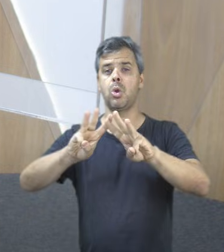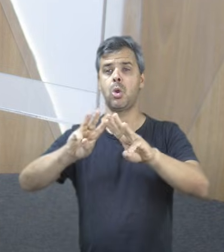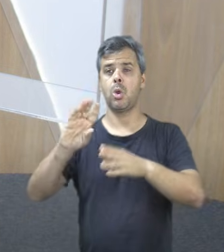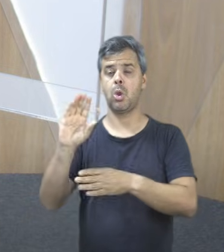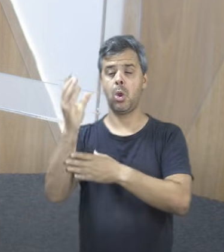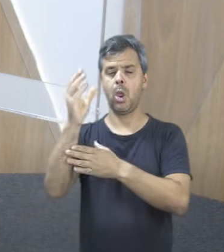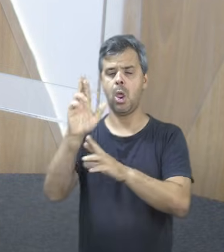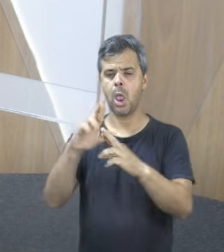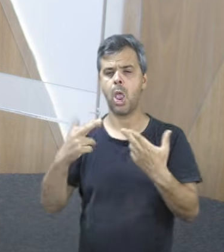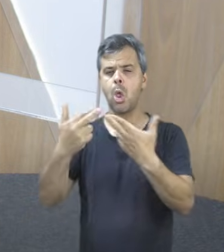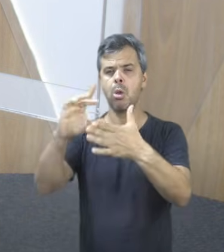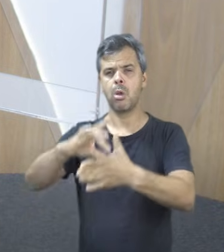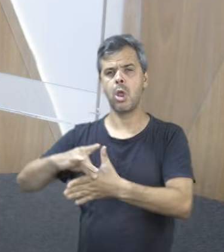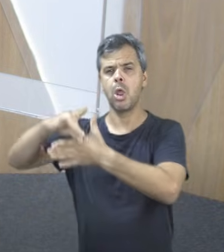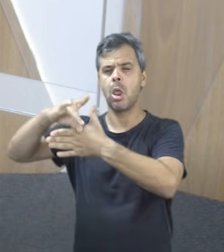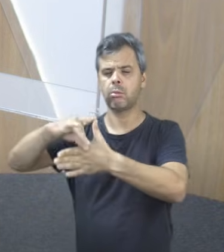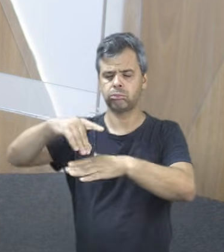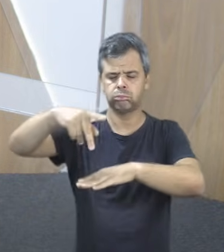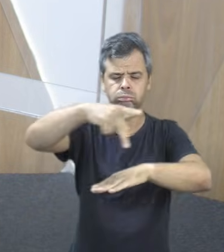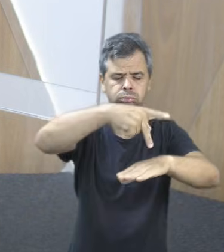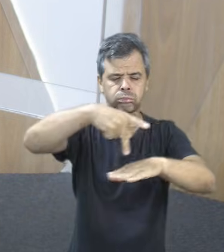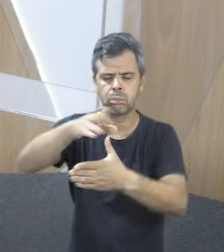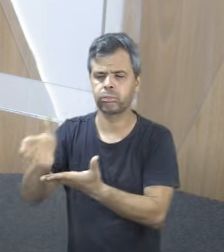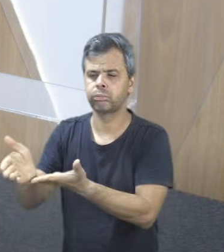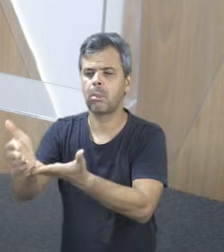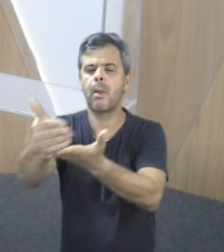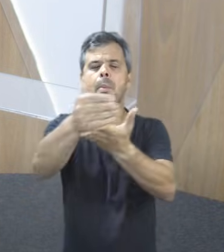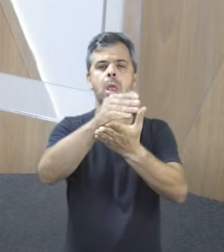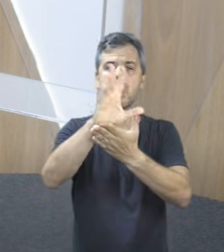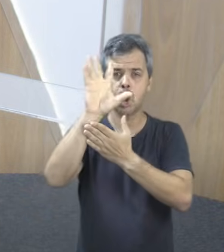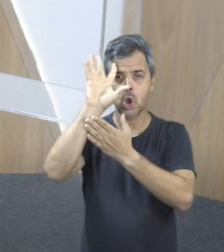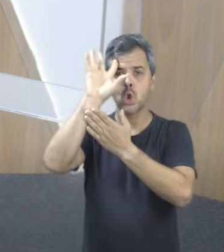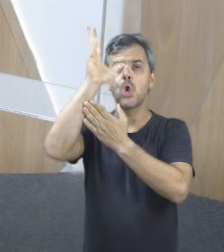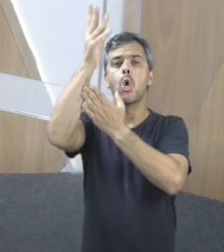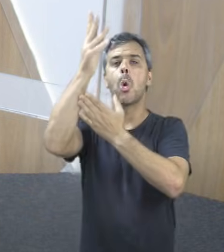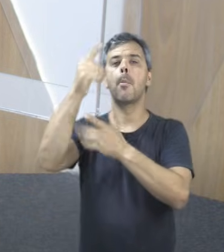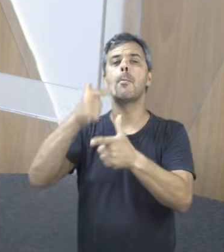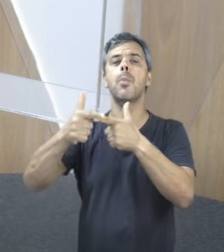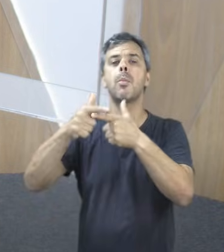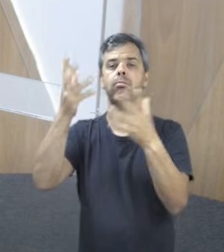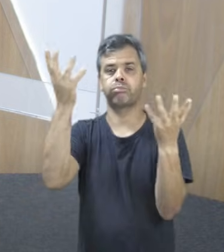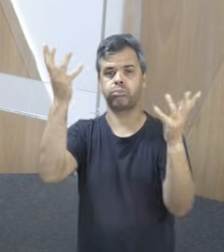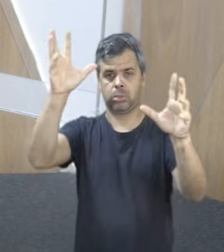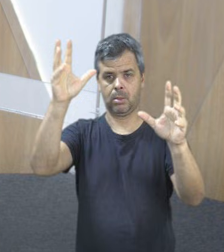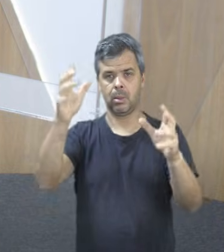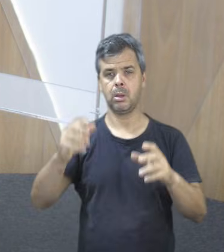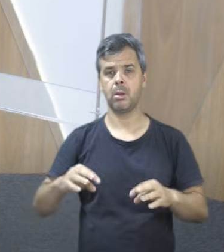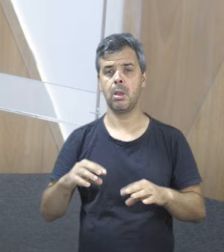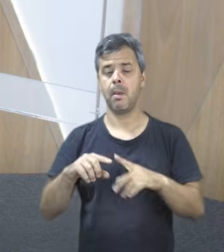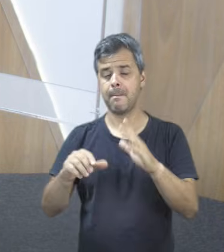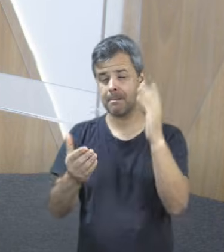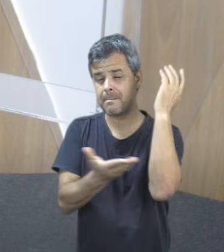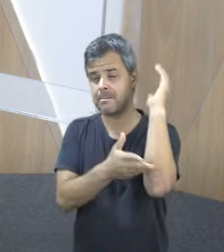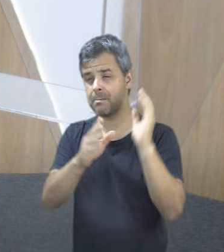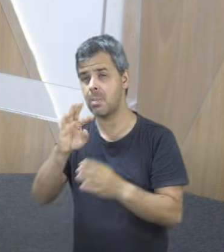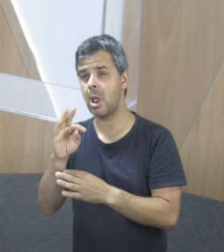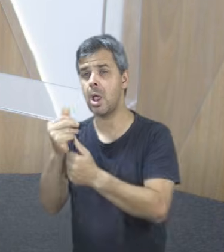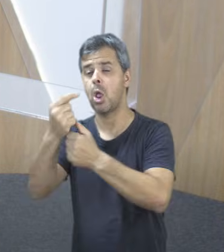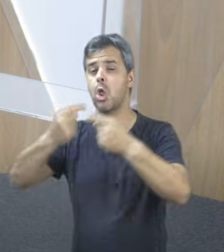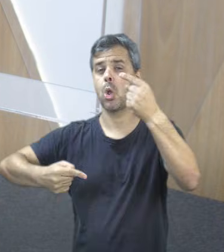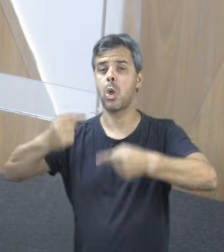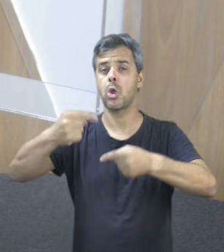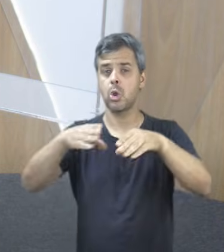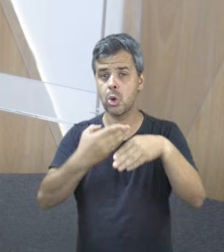evento reúne lideranças do mundo todo para discutir soluções frente à crise climática e ambiental. E pela primeira vez, o debate